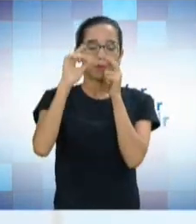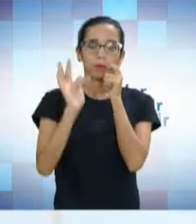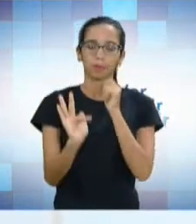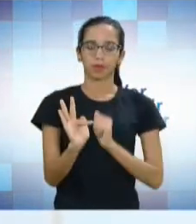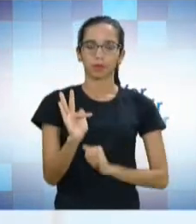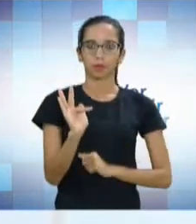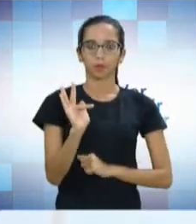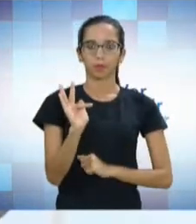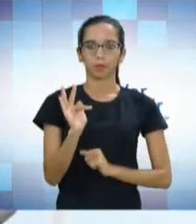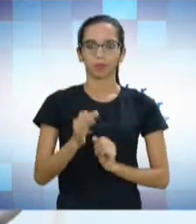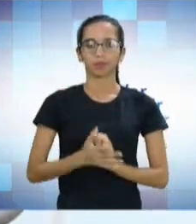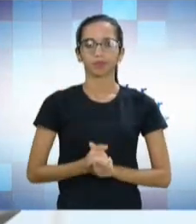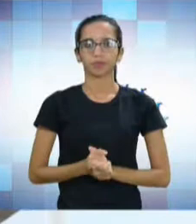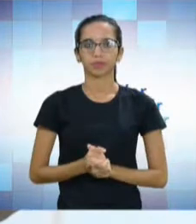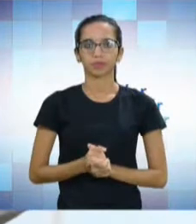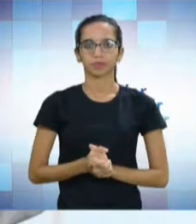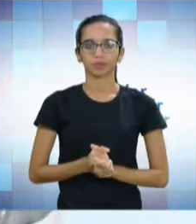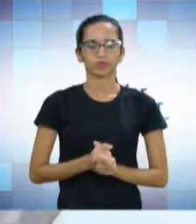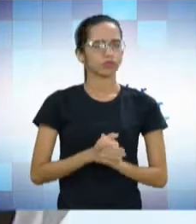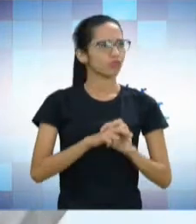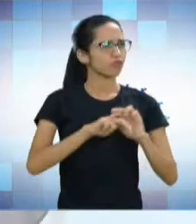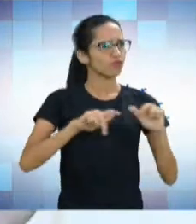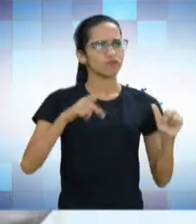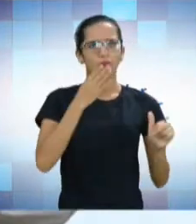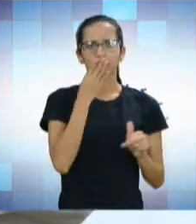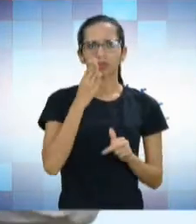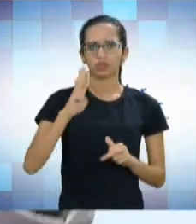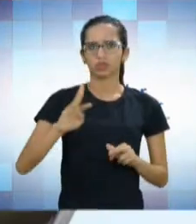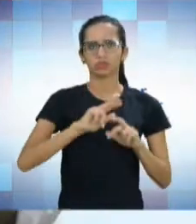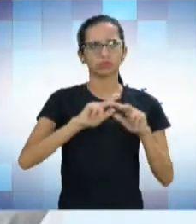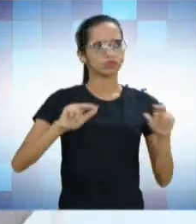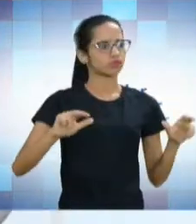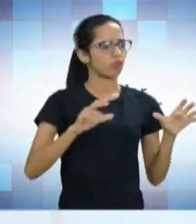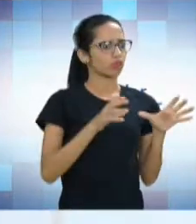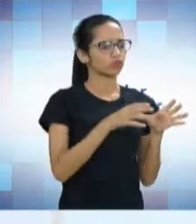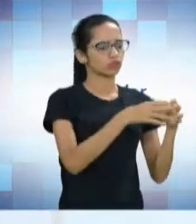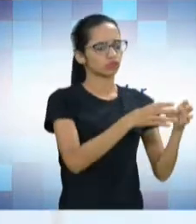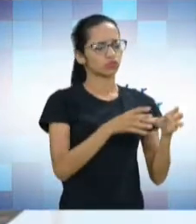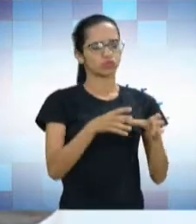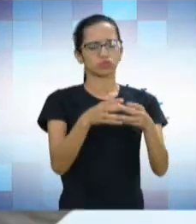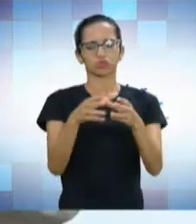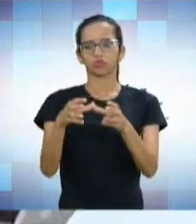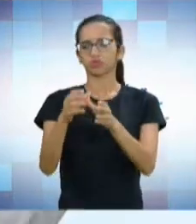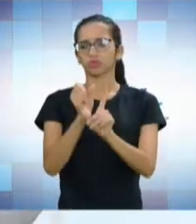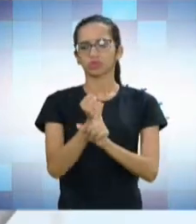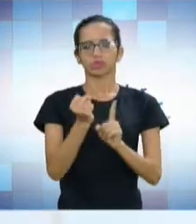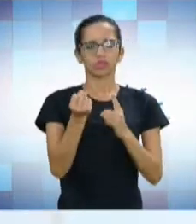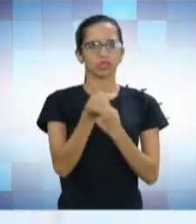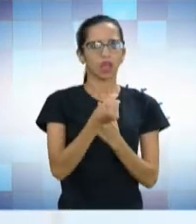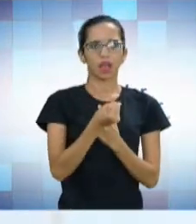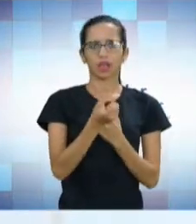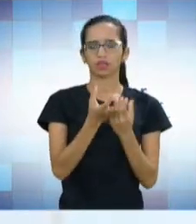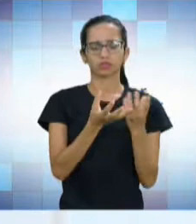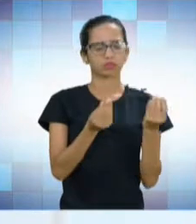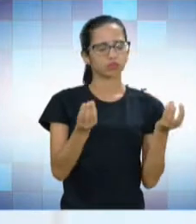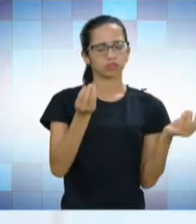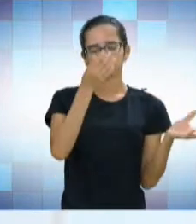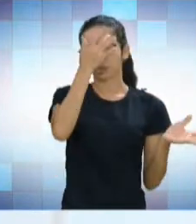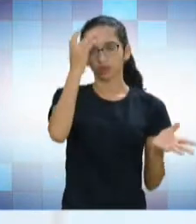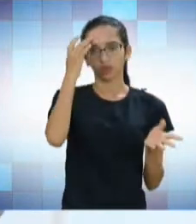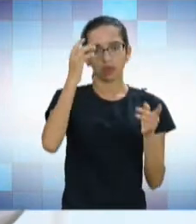projeto de lei de vários de para as classes sociais é pra várias pessoas de um modo geral